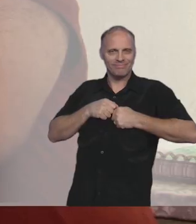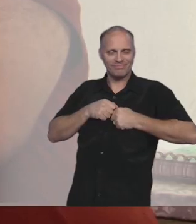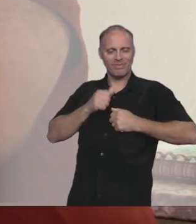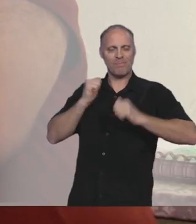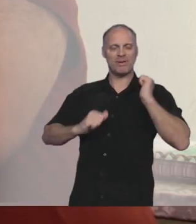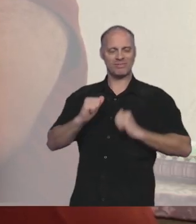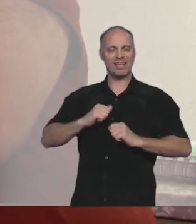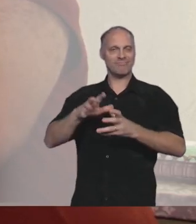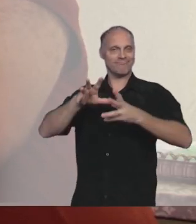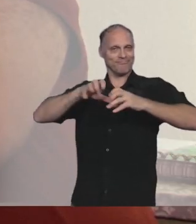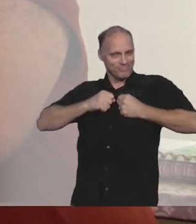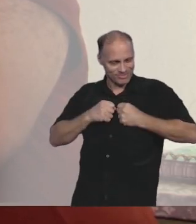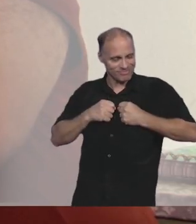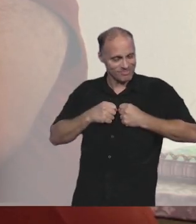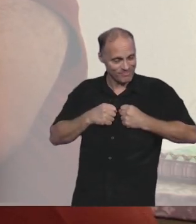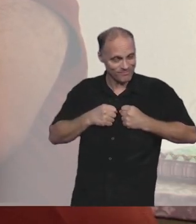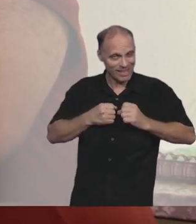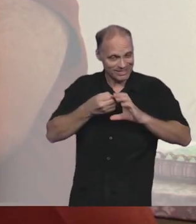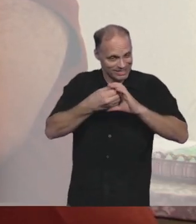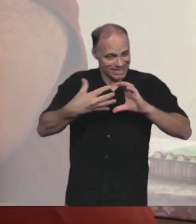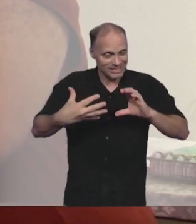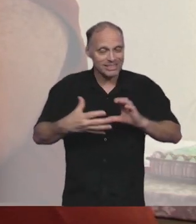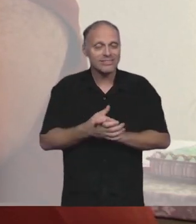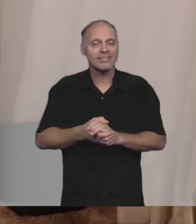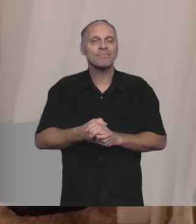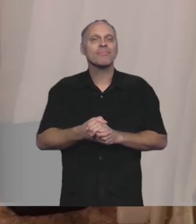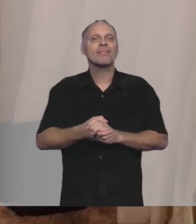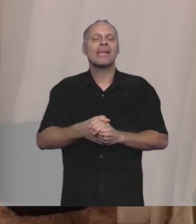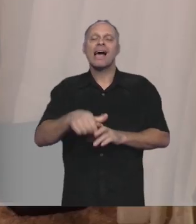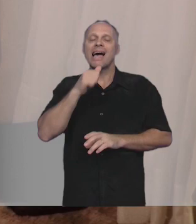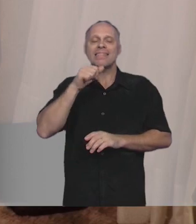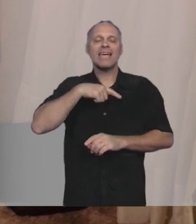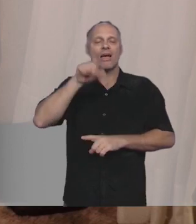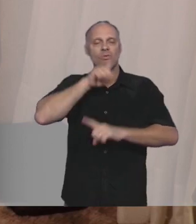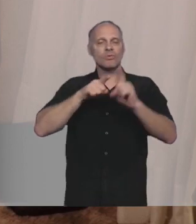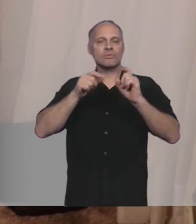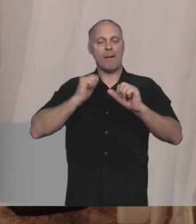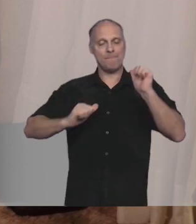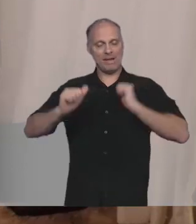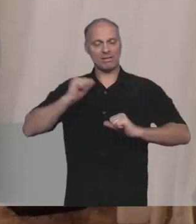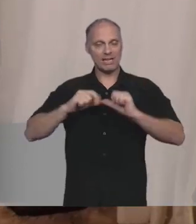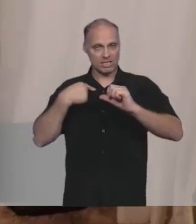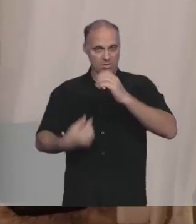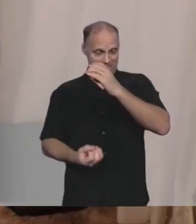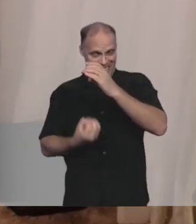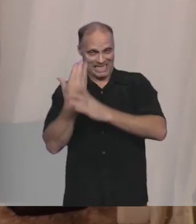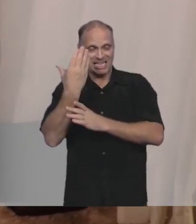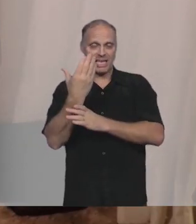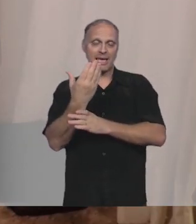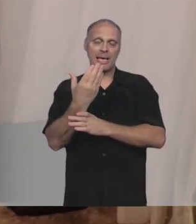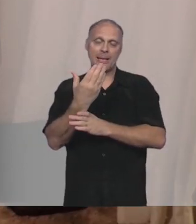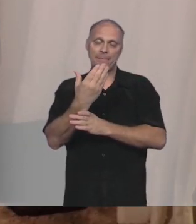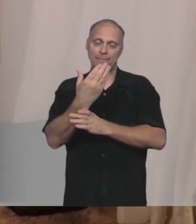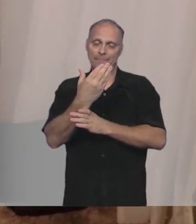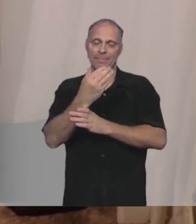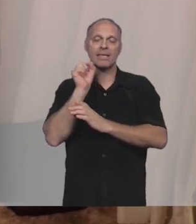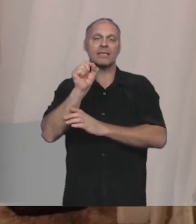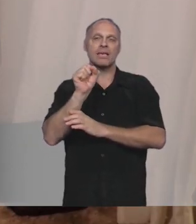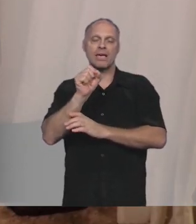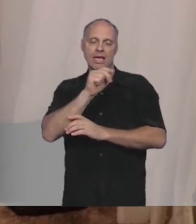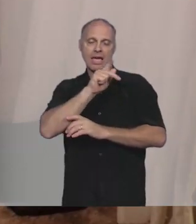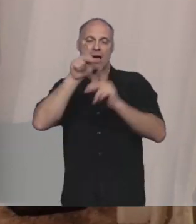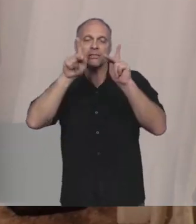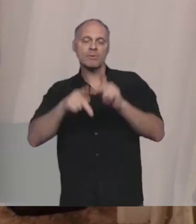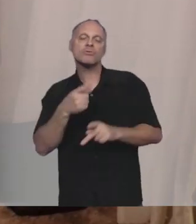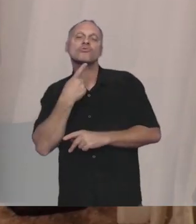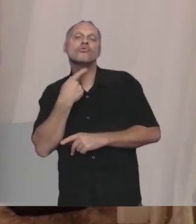Tem um personagem que eu construí, que o público gosta muito, que é o Seu Adélcio. O Seu Adélcio, eu